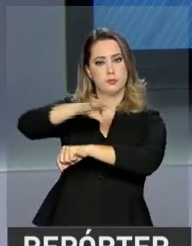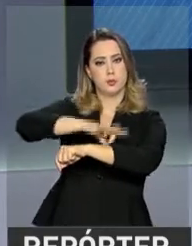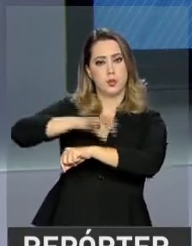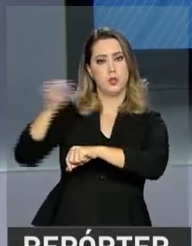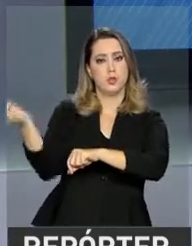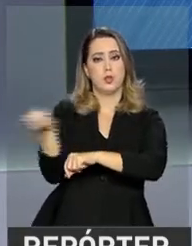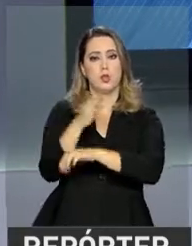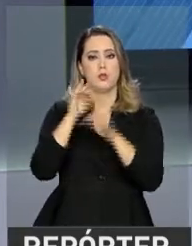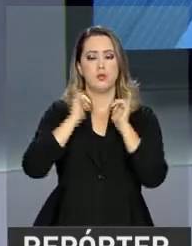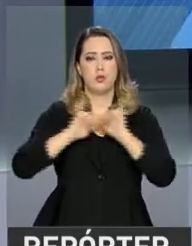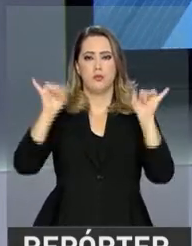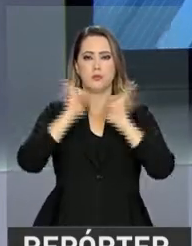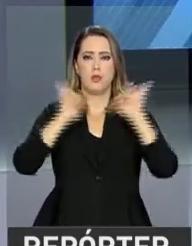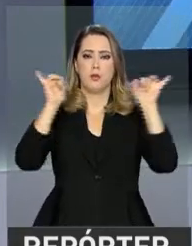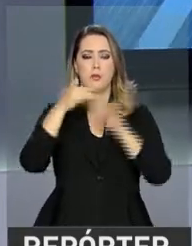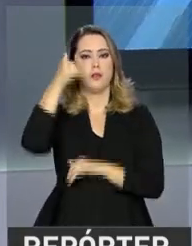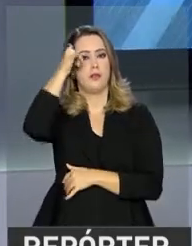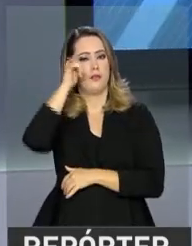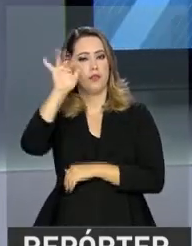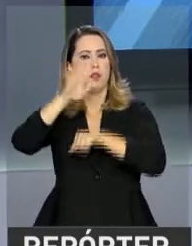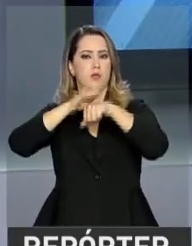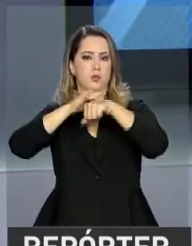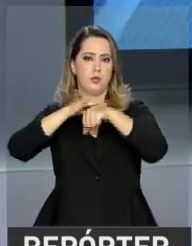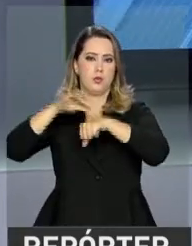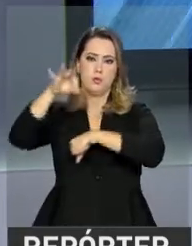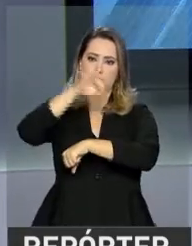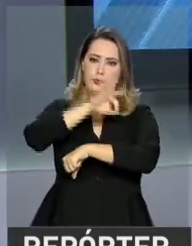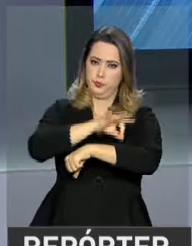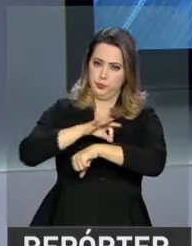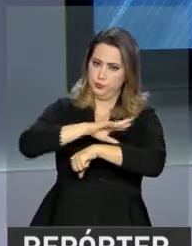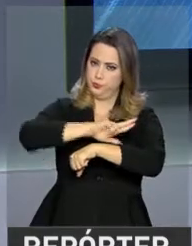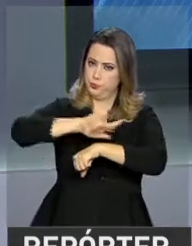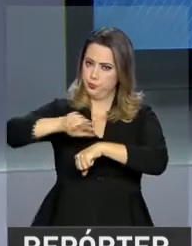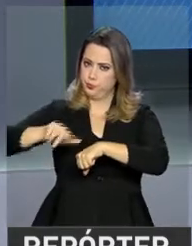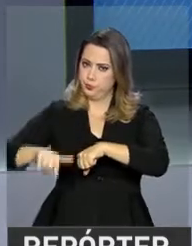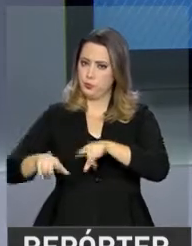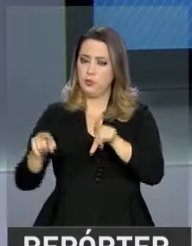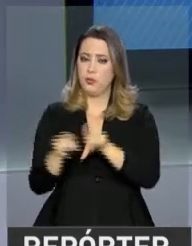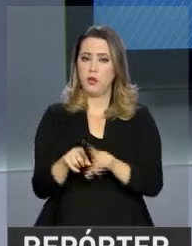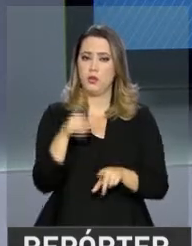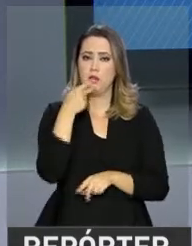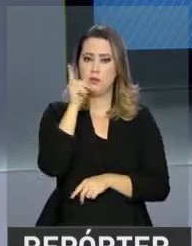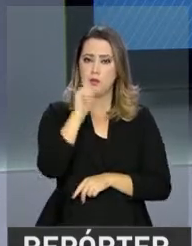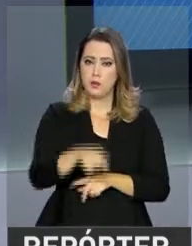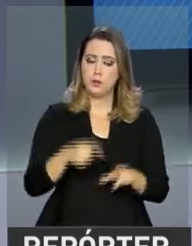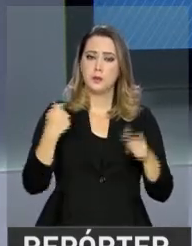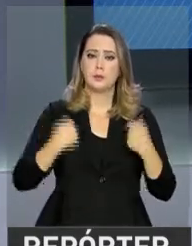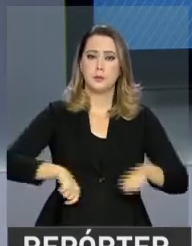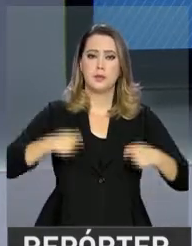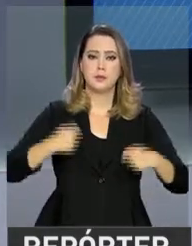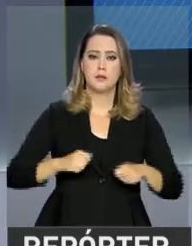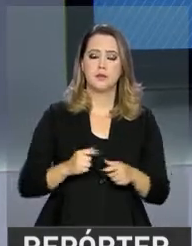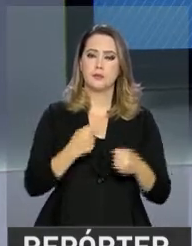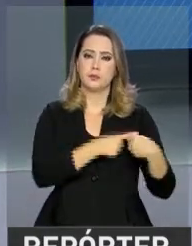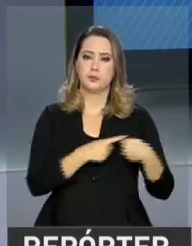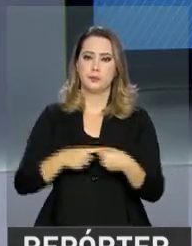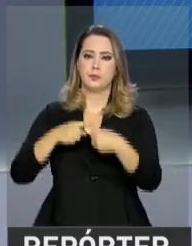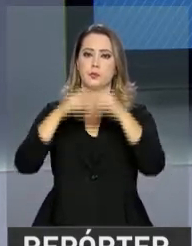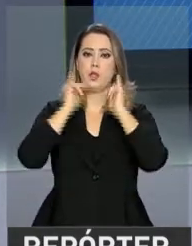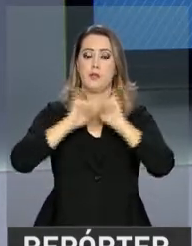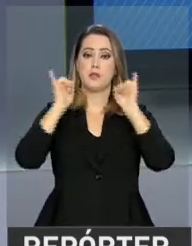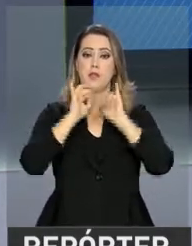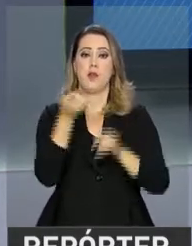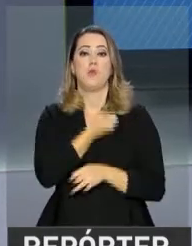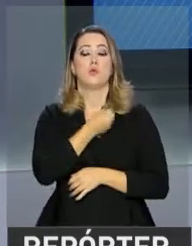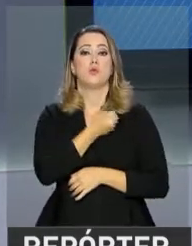nova campanha de combate às doenças como dengue zica e chikungunya o ministro destacou a necessidade de os municípios informarem os